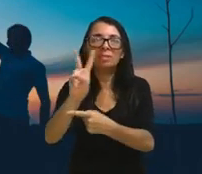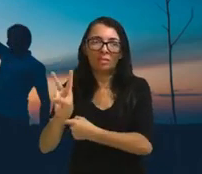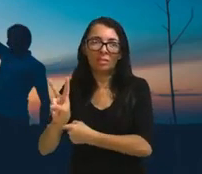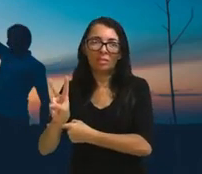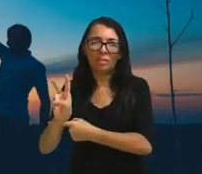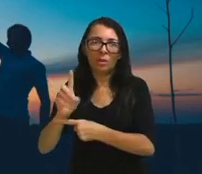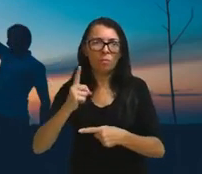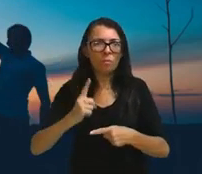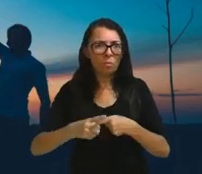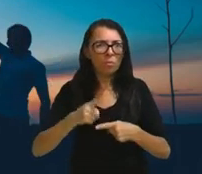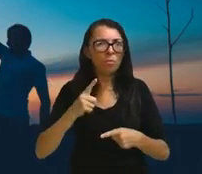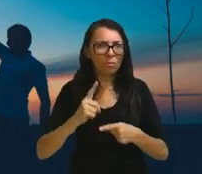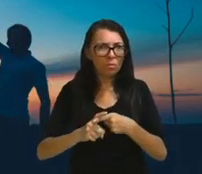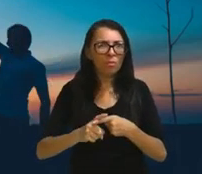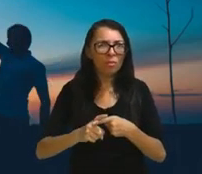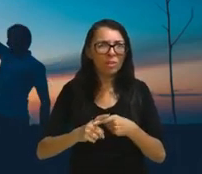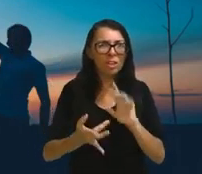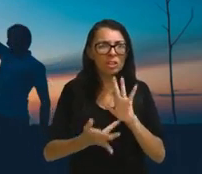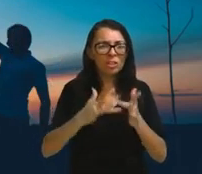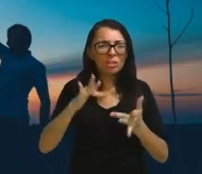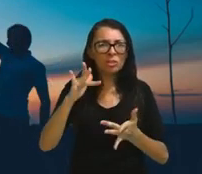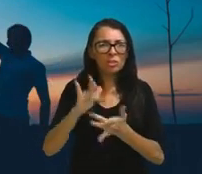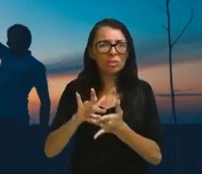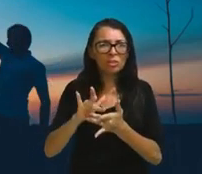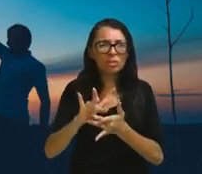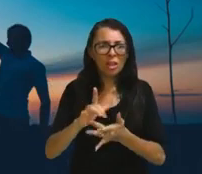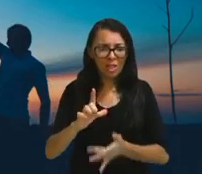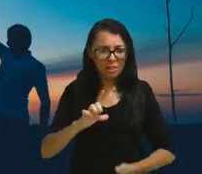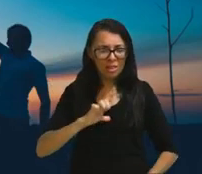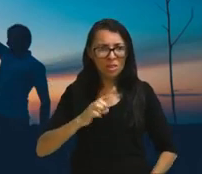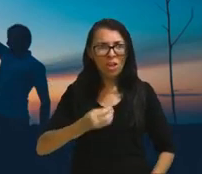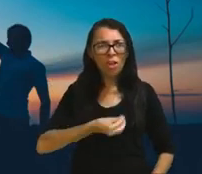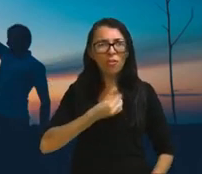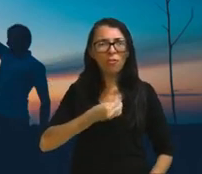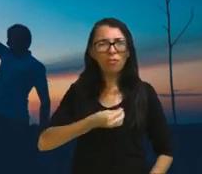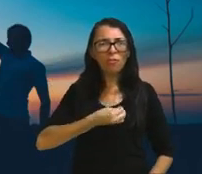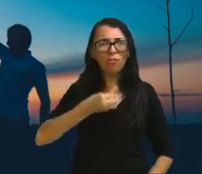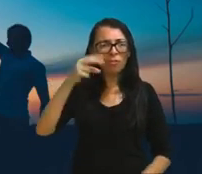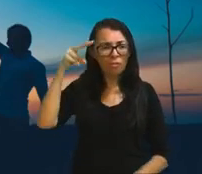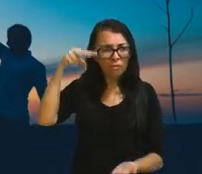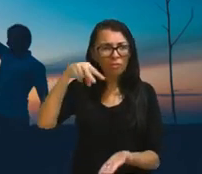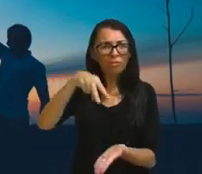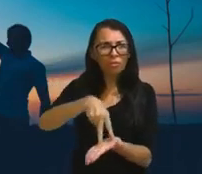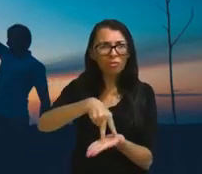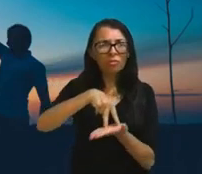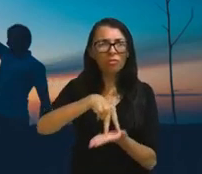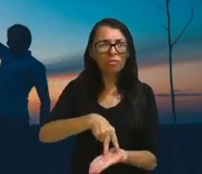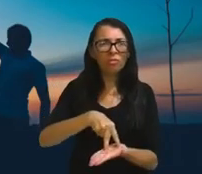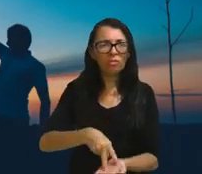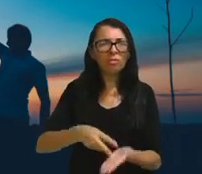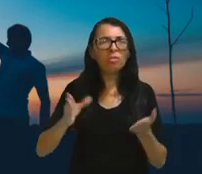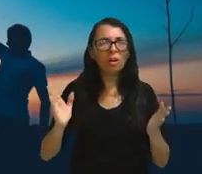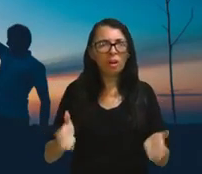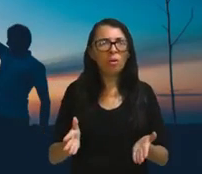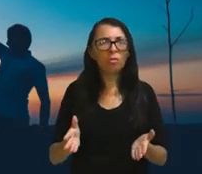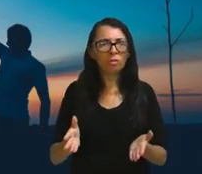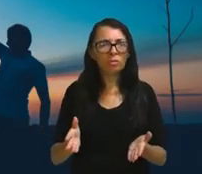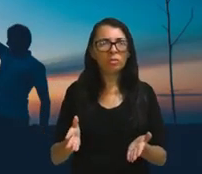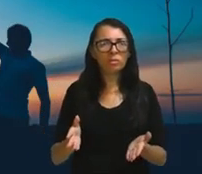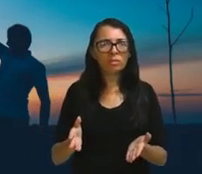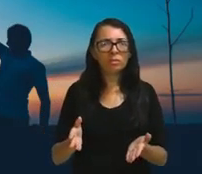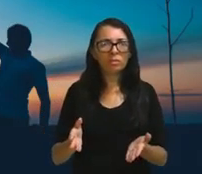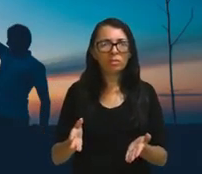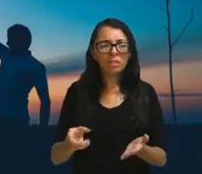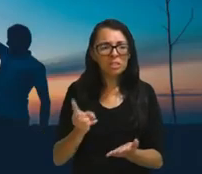Redentor vive e se levantará sobre a terra. Foi essas palavras de Jó em meio ao seu